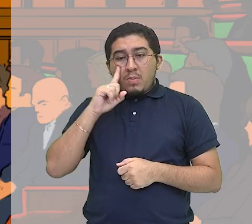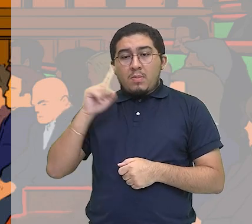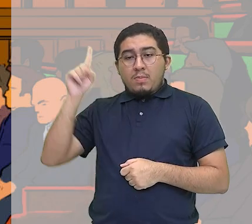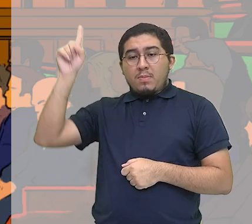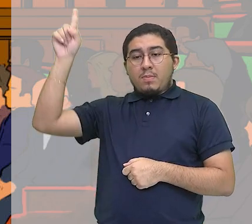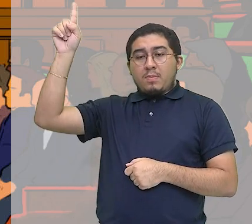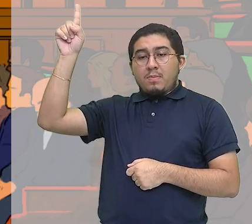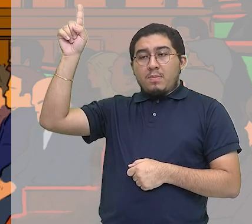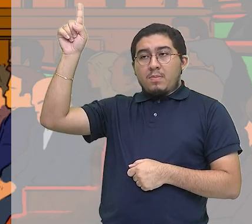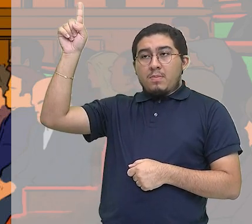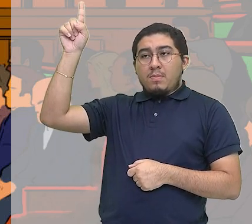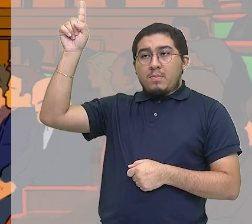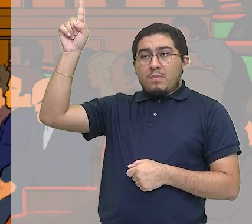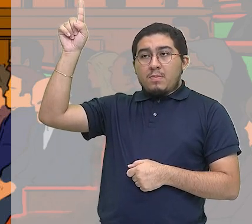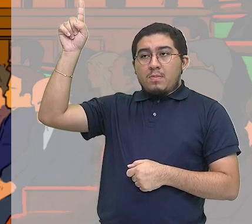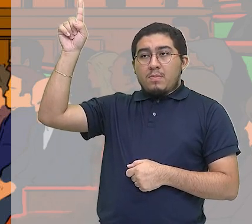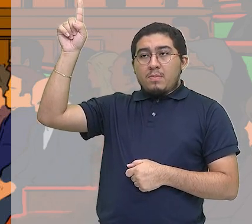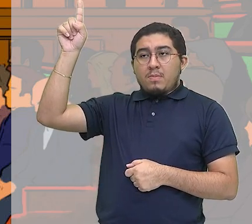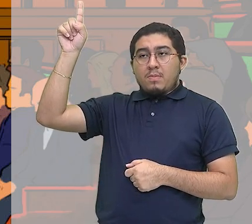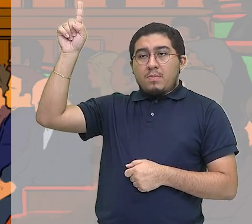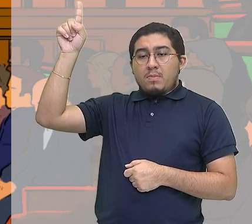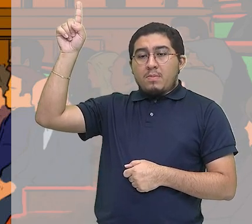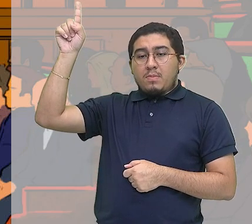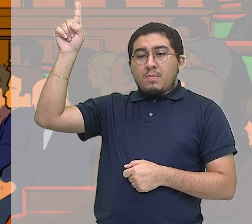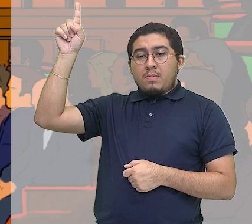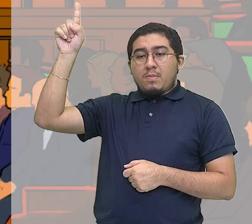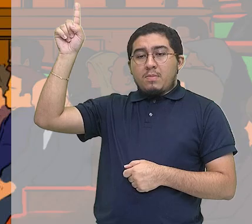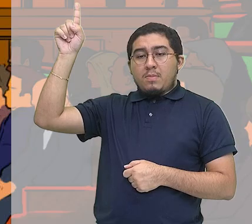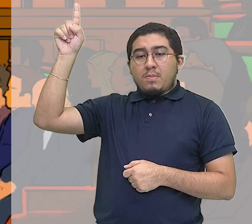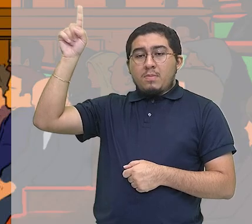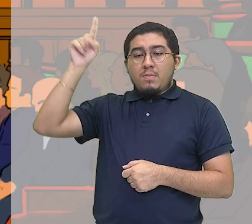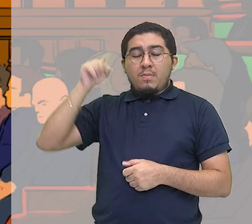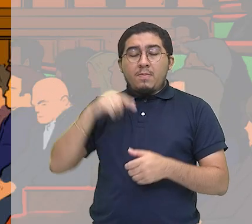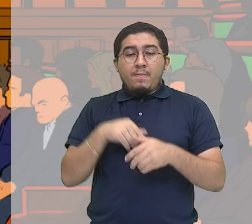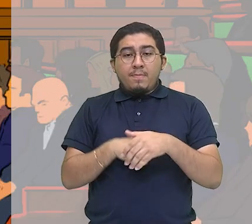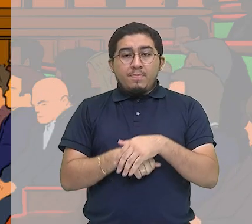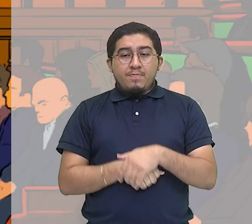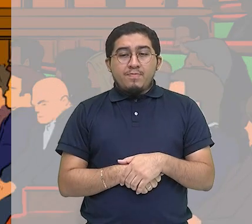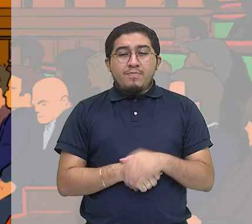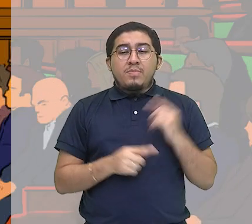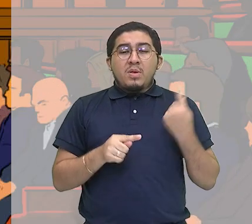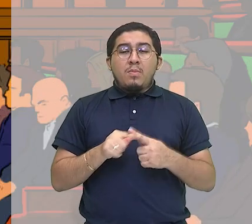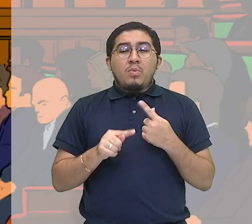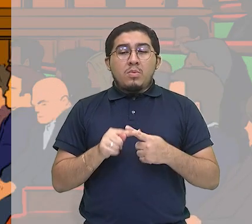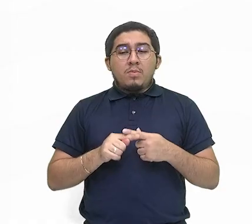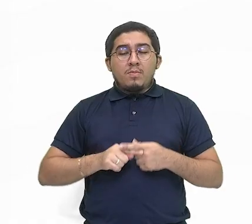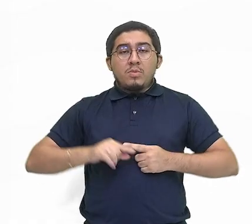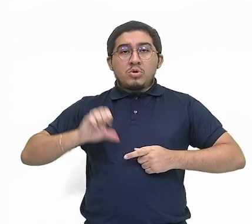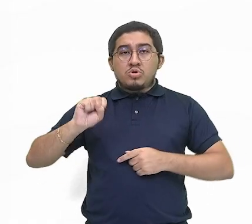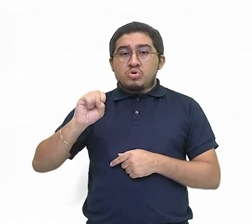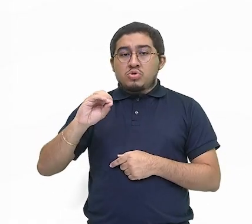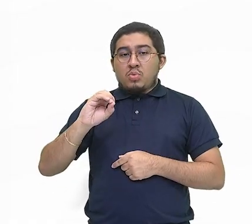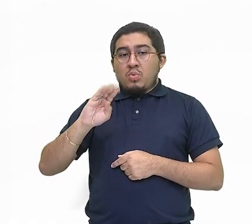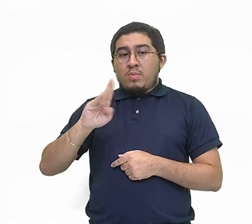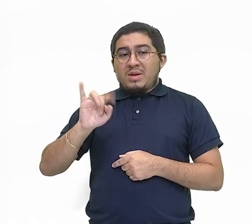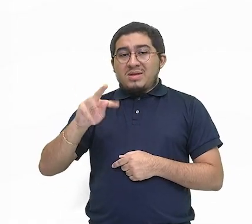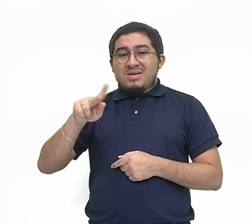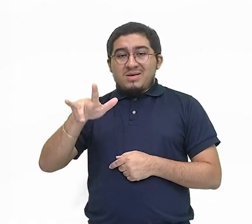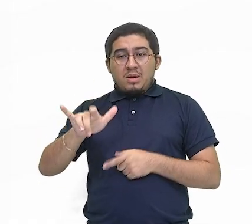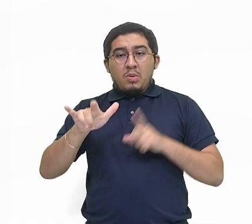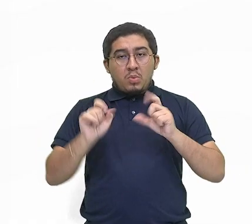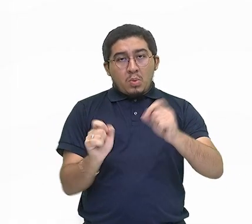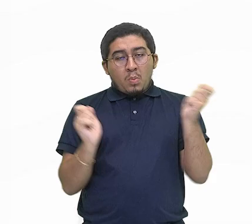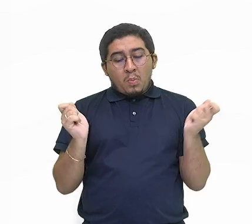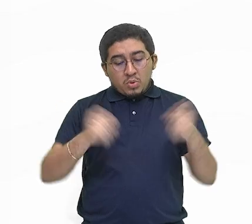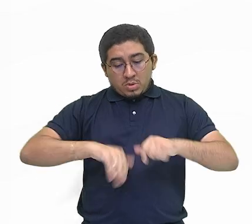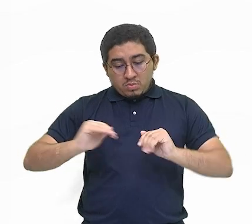parlamentarismo, no presidencialismo ou no semipresidencialismo. Por quê? Soberania é o poder